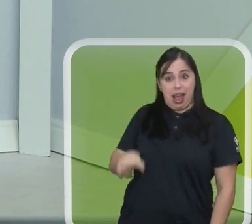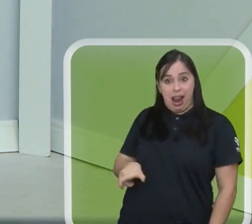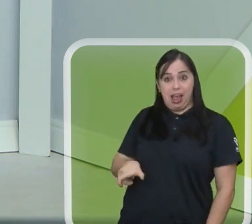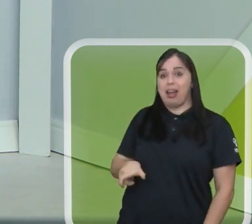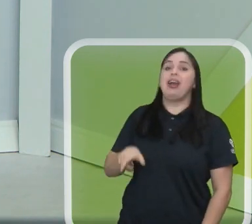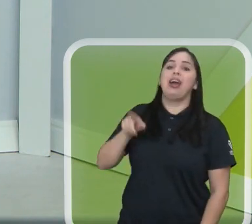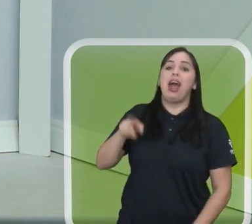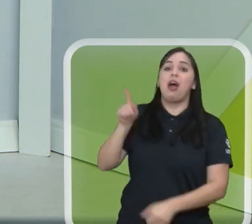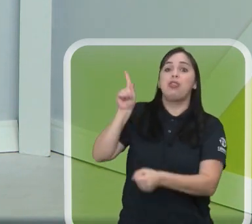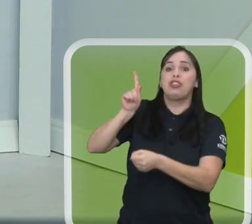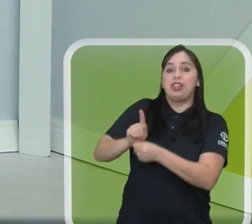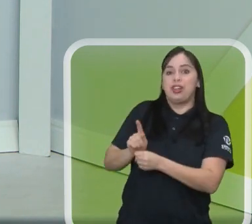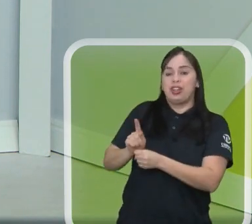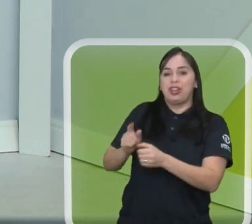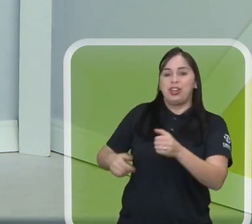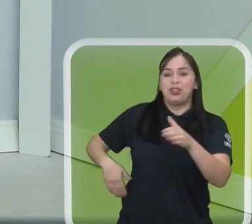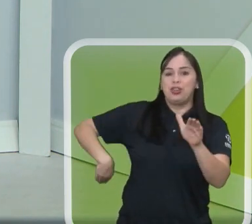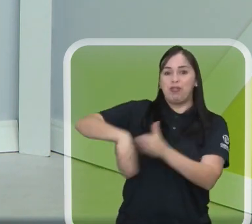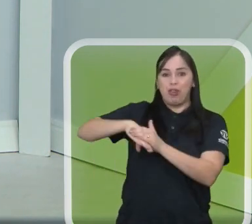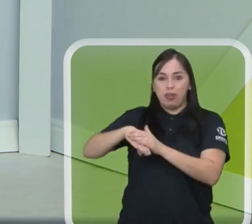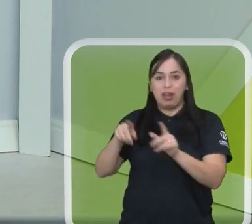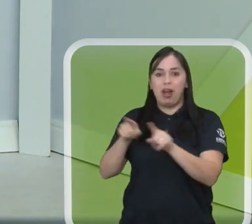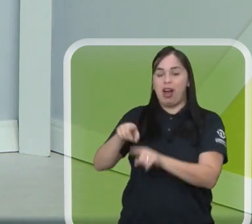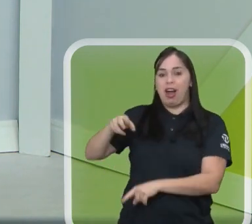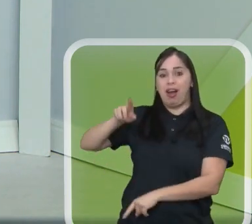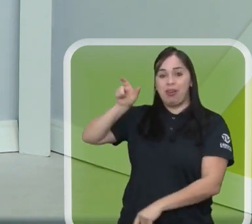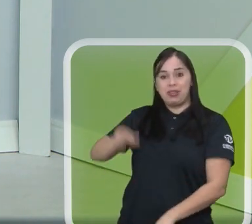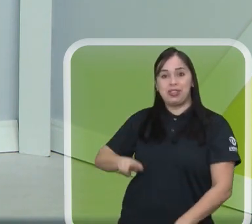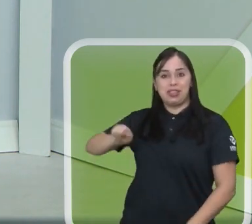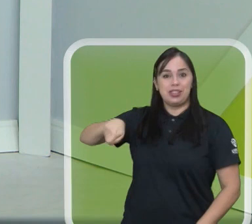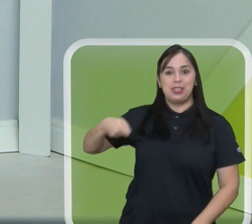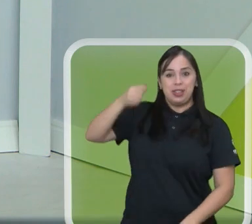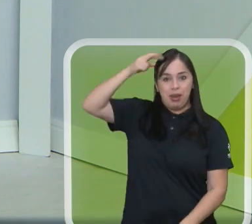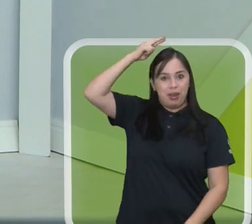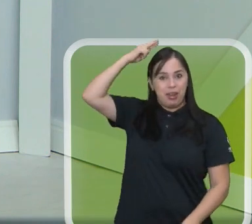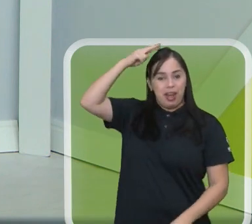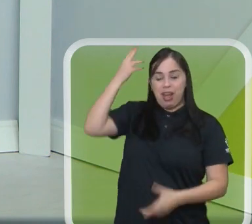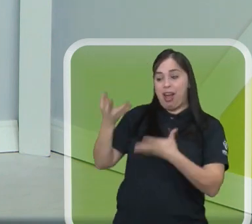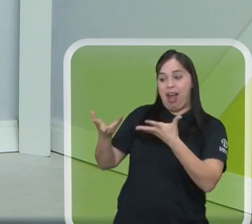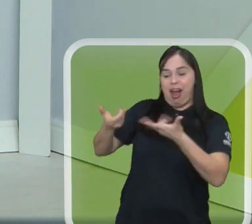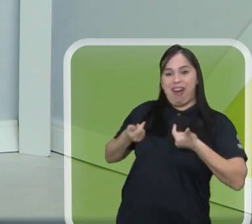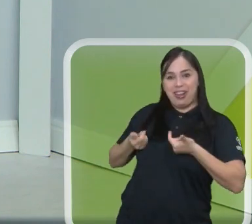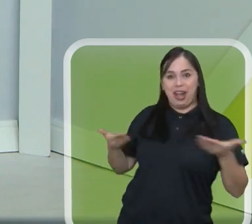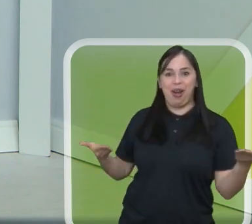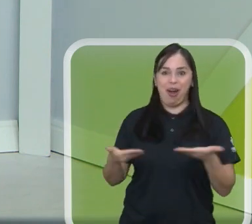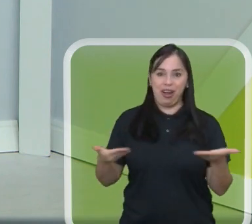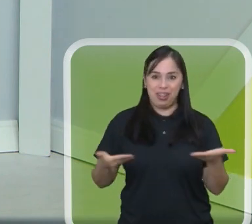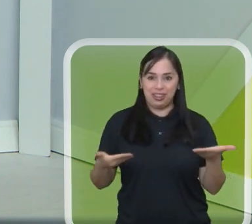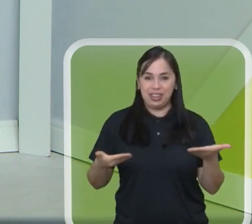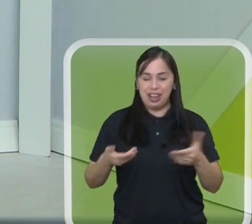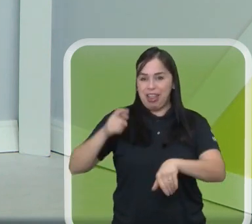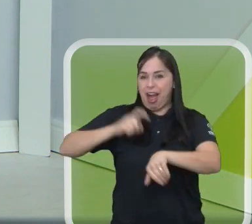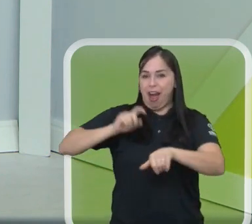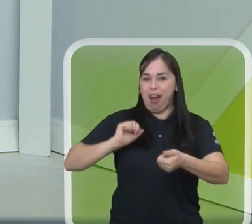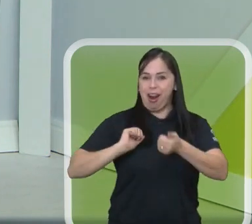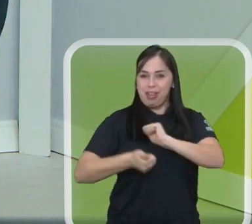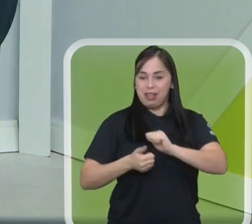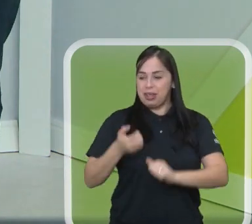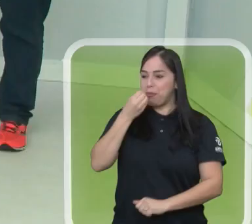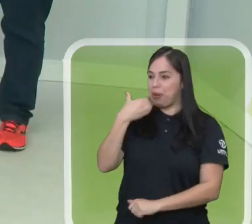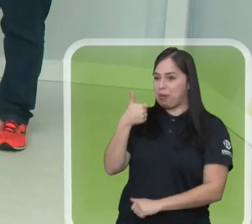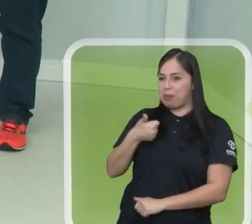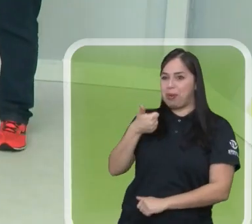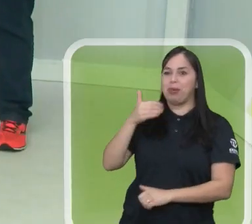o gestor de futebol da Águia do Vale, Robertinho da Padaria, é o convidado de hoje aqui do nosso Hora do Esporte. Tudo bem, Robertinho?